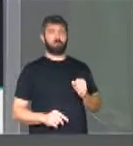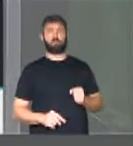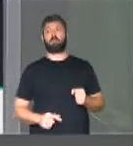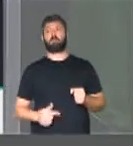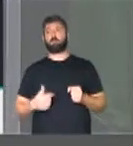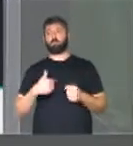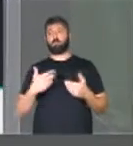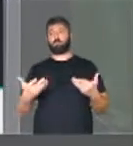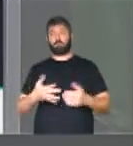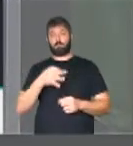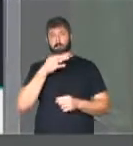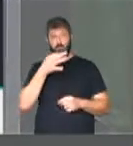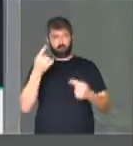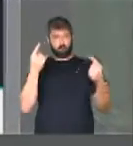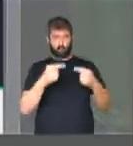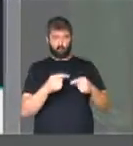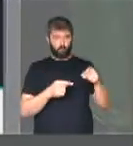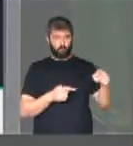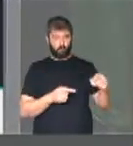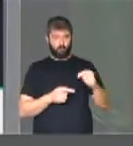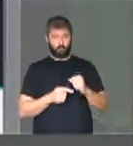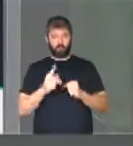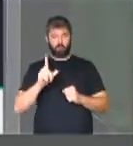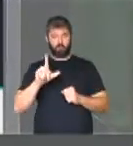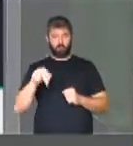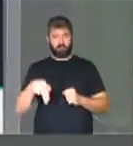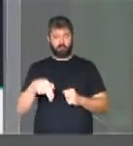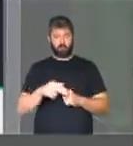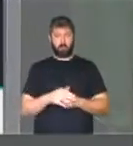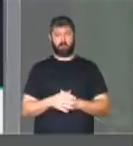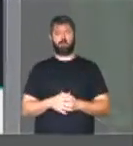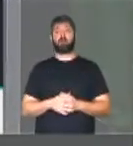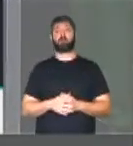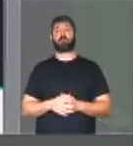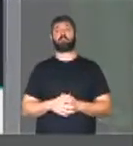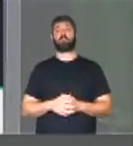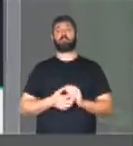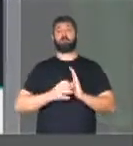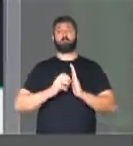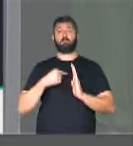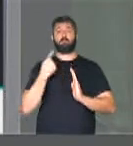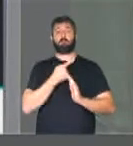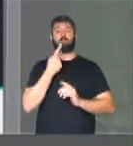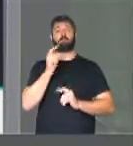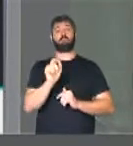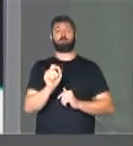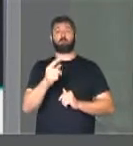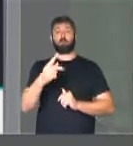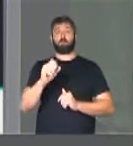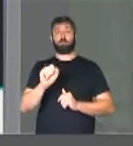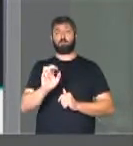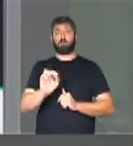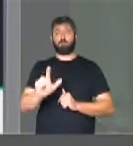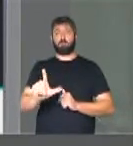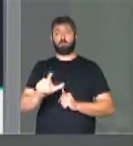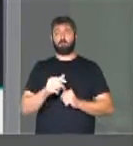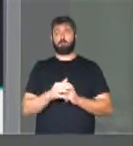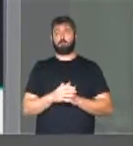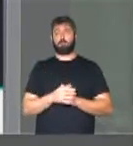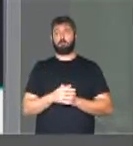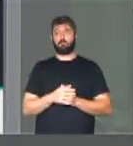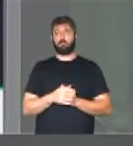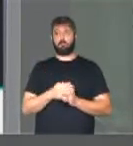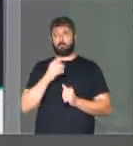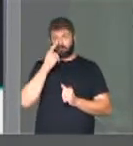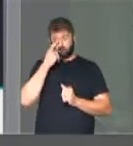posiciono contrariamente a essa SPLN e é a posição do nosso partido, o PSOL.